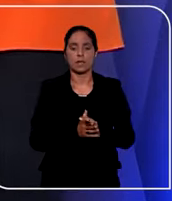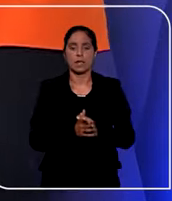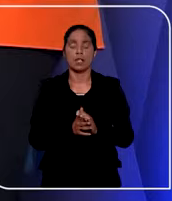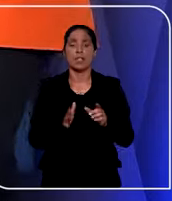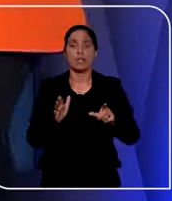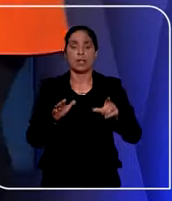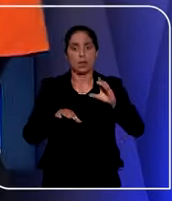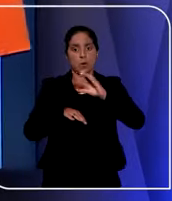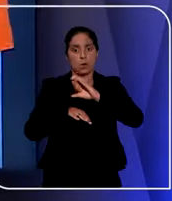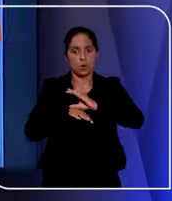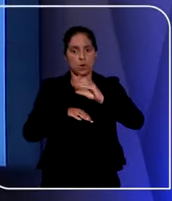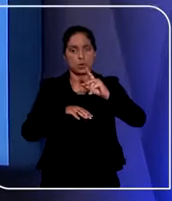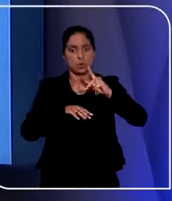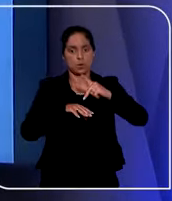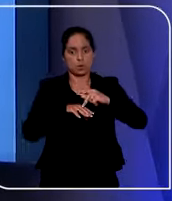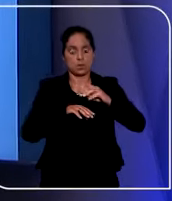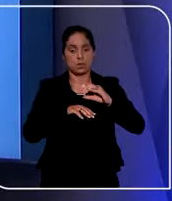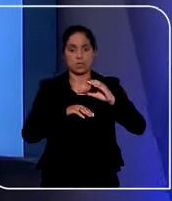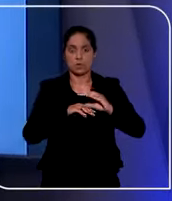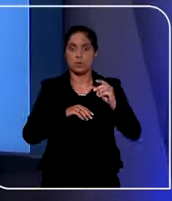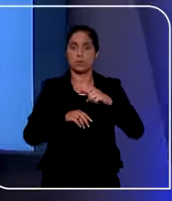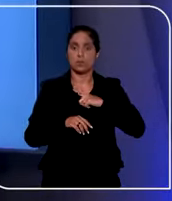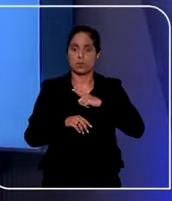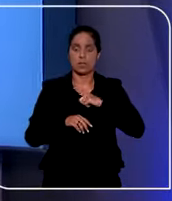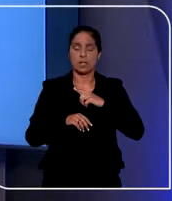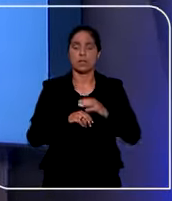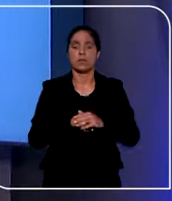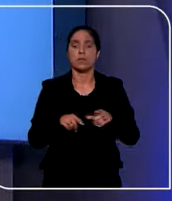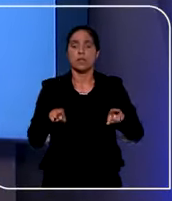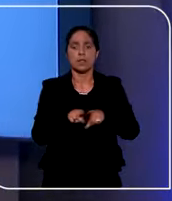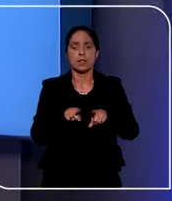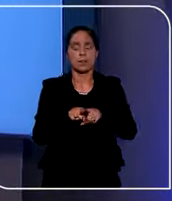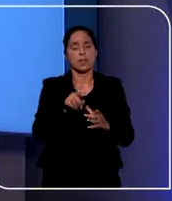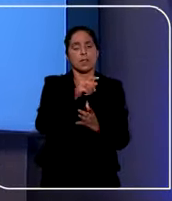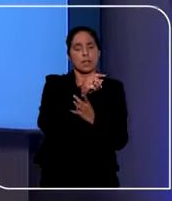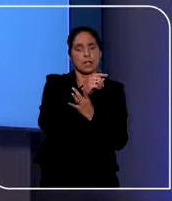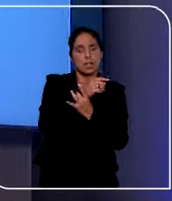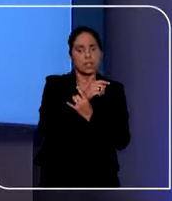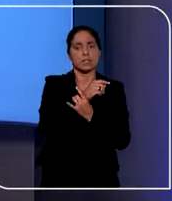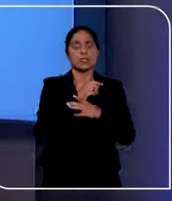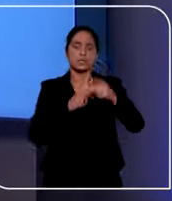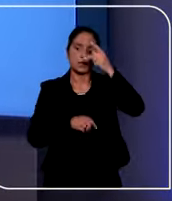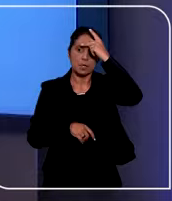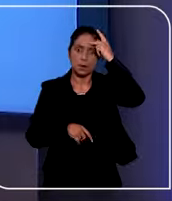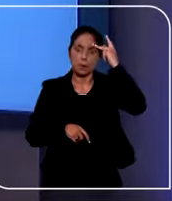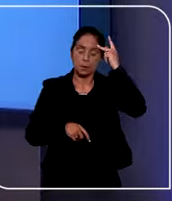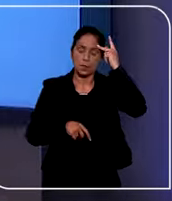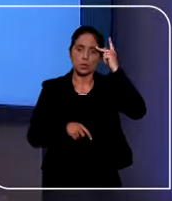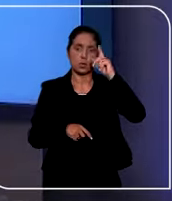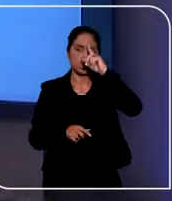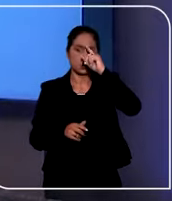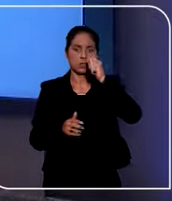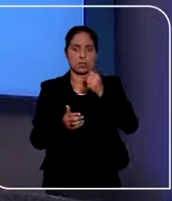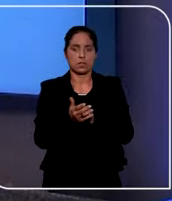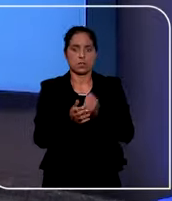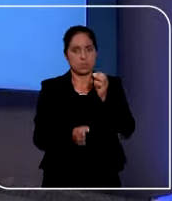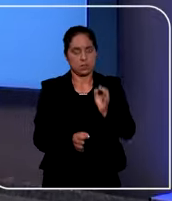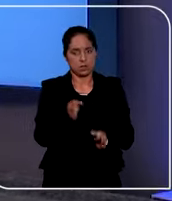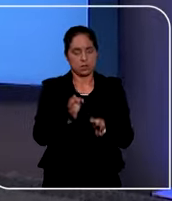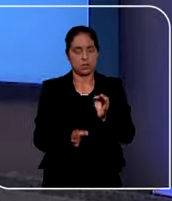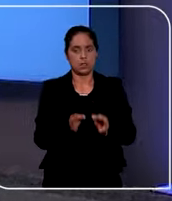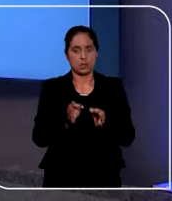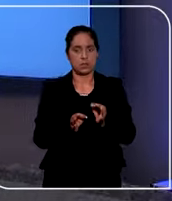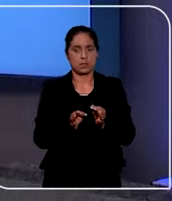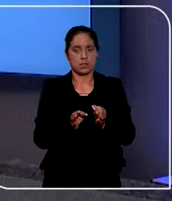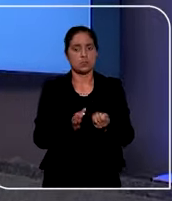jurídico está previsto no código de processo civil e funciona como uma garantia para alguém que ganhou na justiça